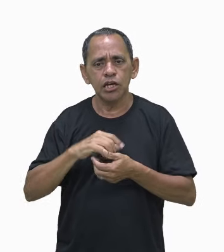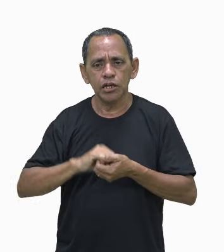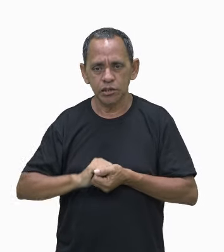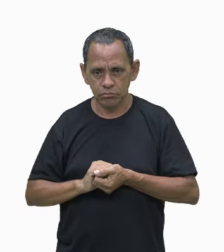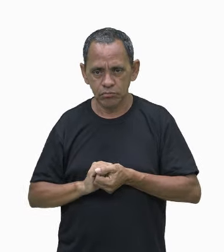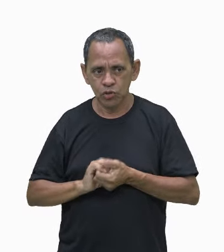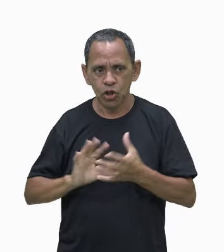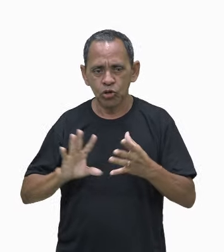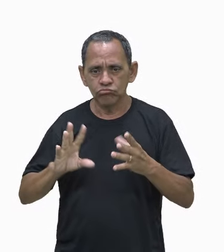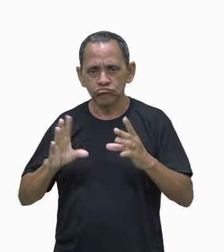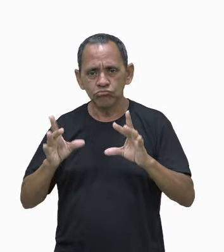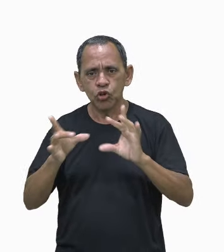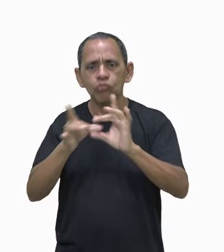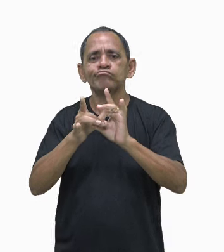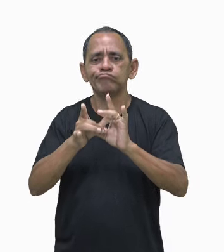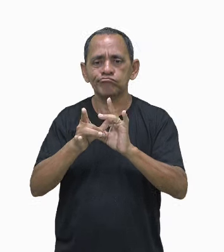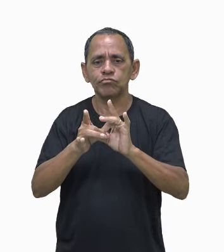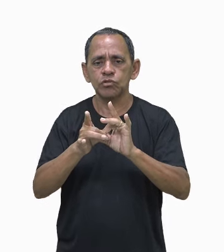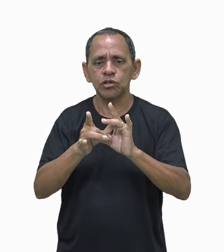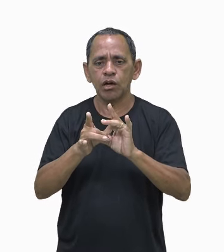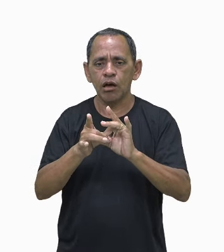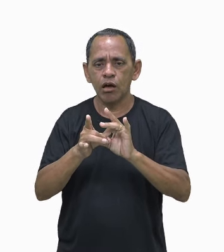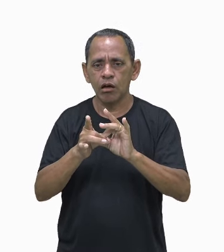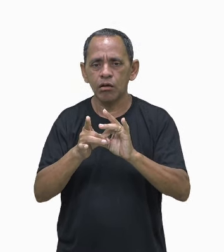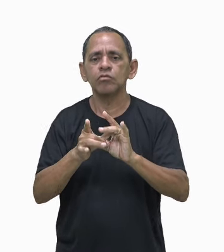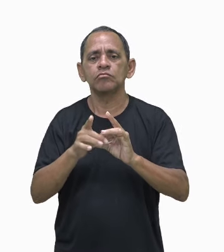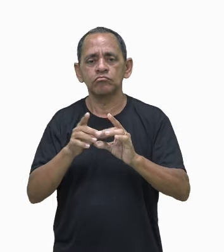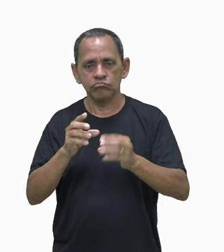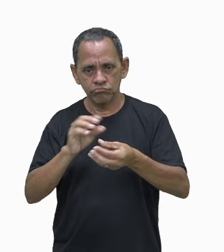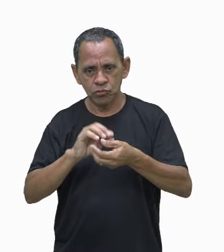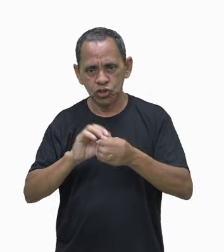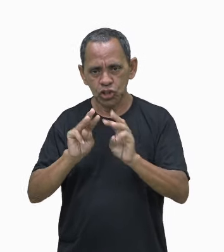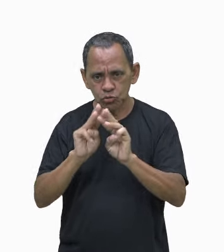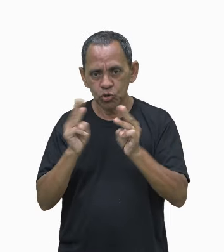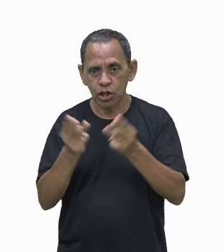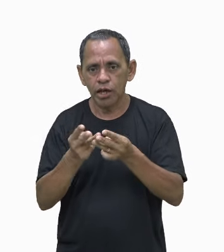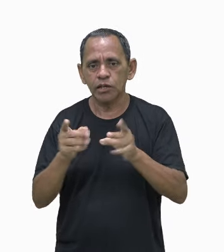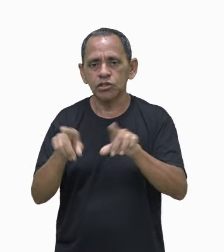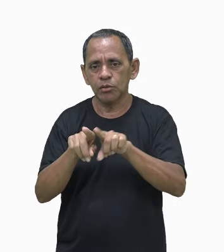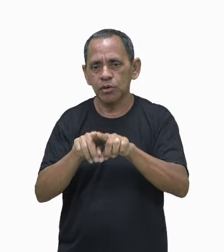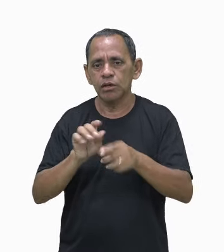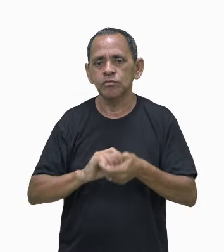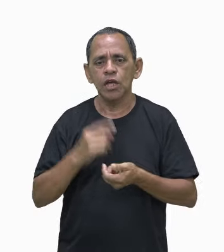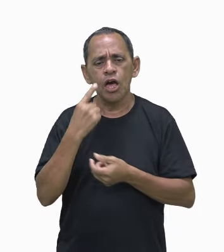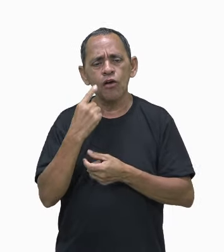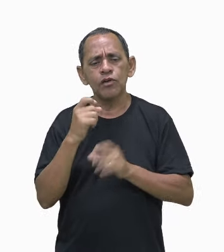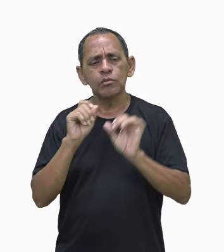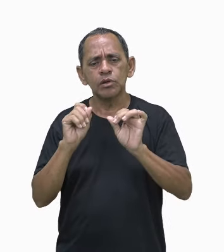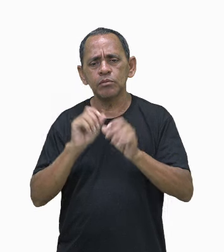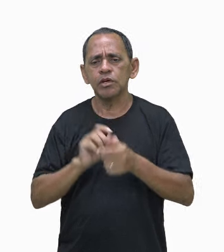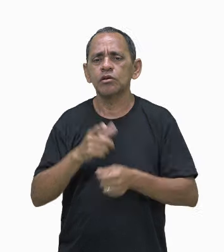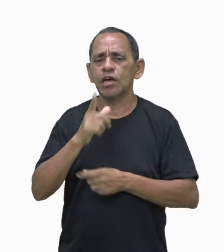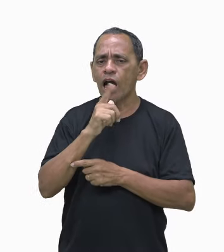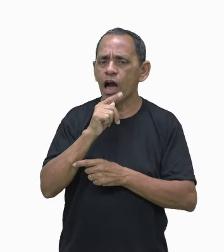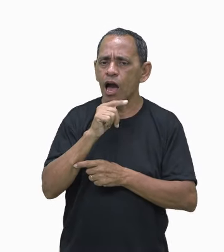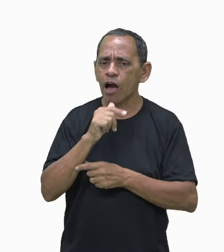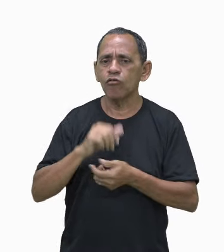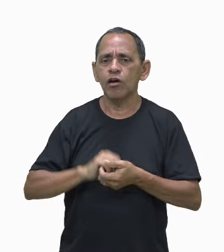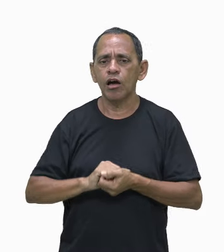a coesão entre essas moléculas. Então, nós vimos aí que a água, ela é